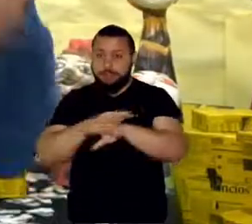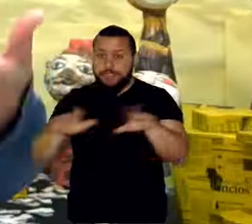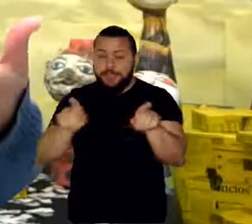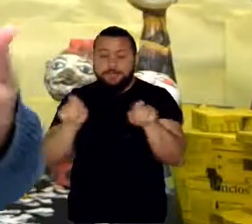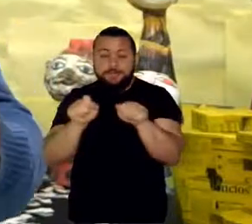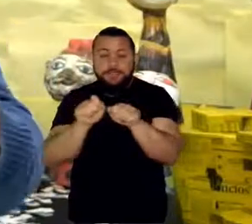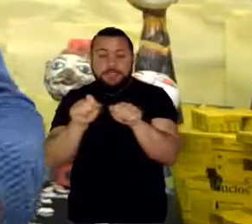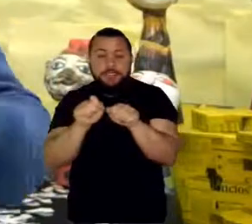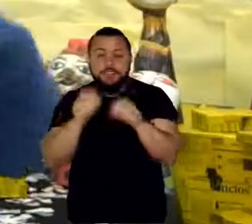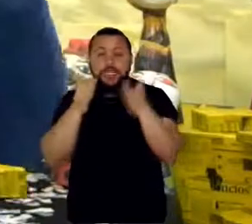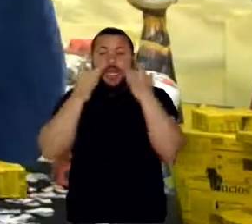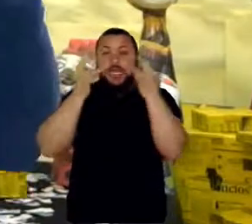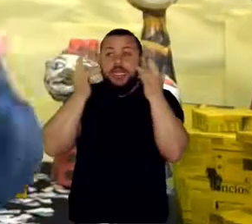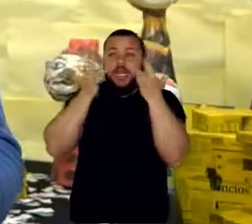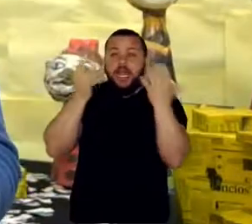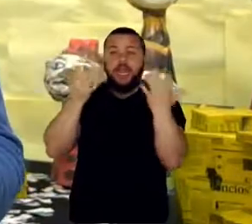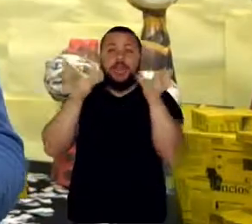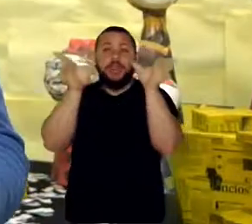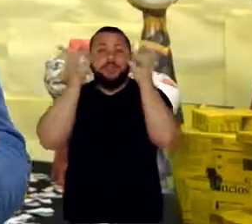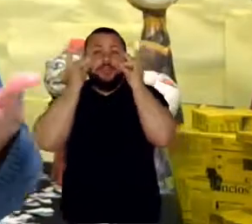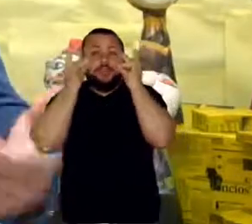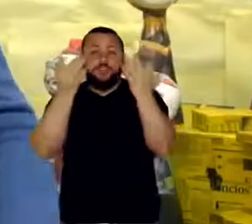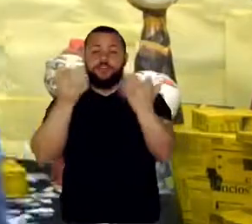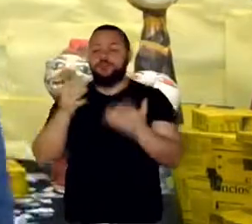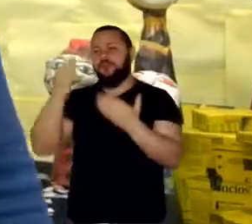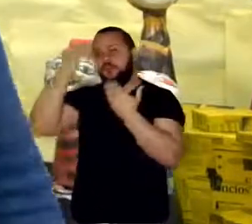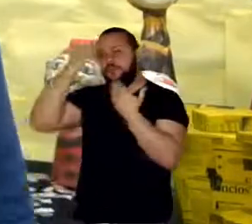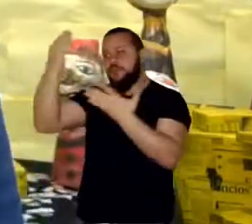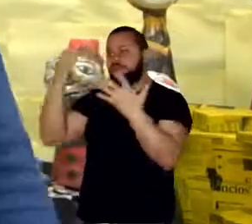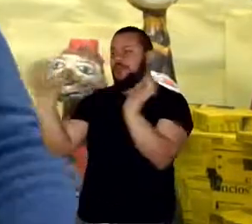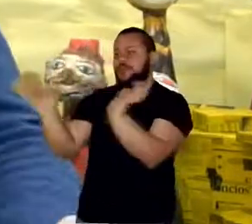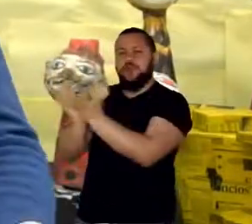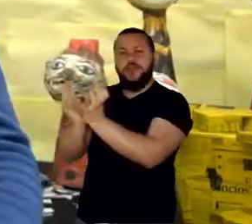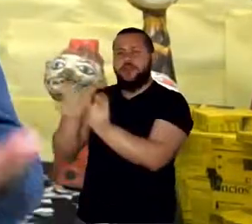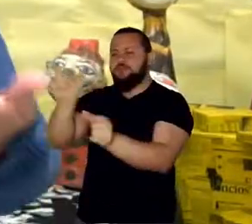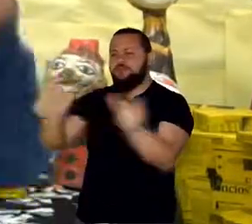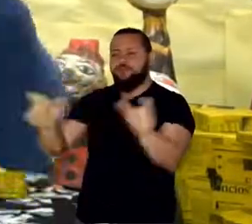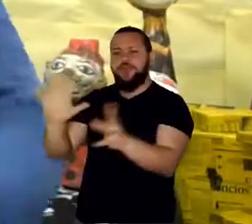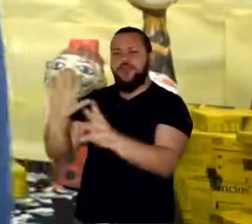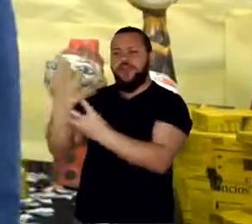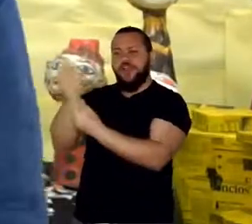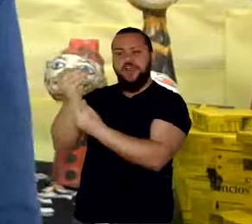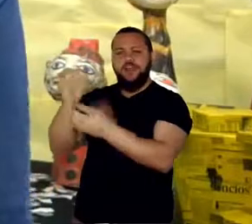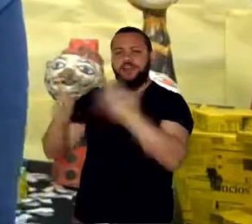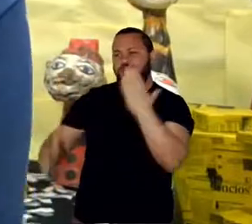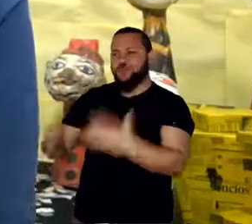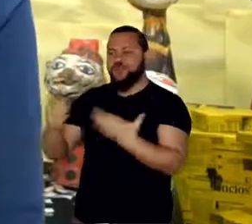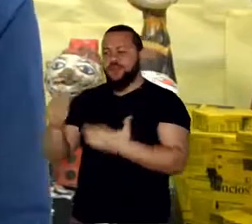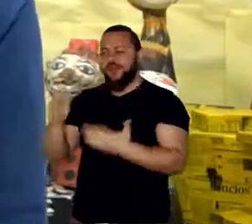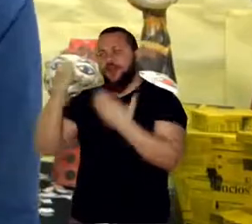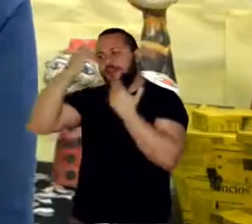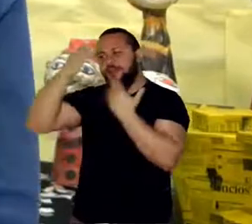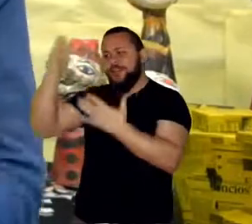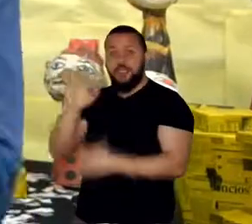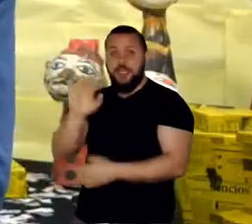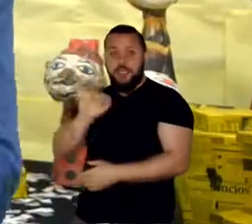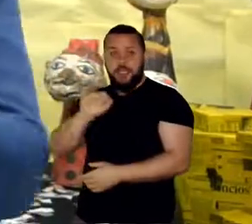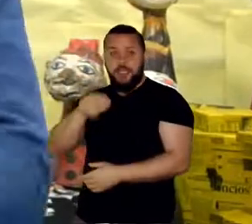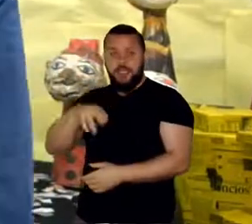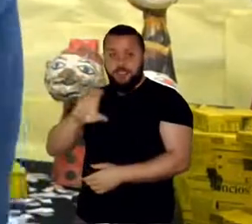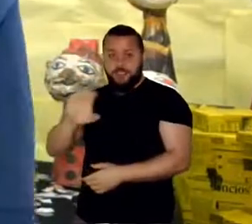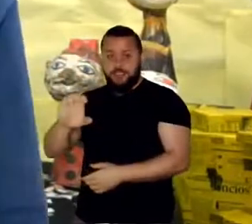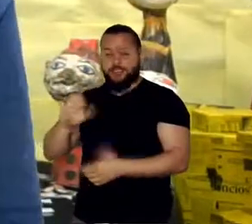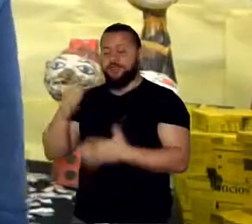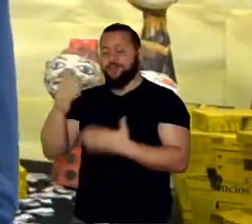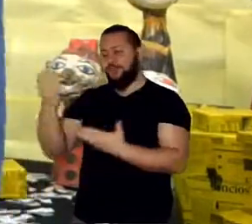novamente agradecer, né, ao Jorge Miyashiro e a todos os bonequeiros que fazem esse festival. E quero aproveitar aqui para agradecer a NC, né, por nos